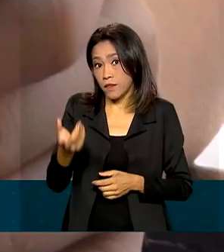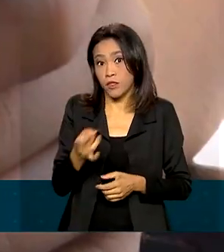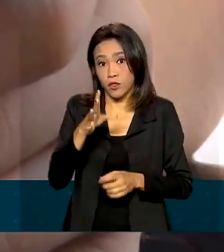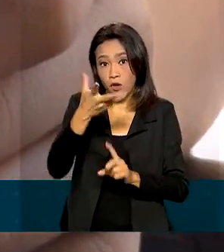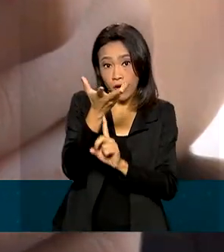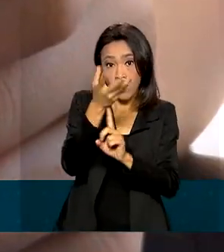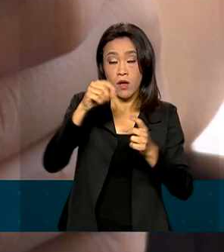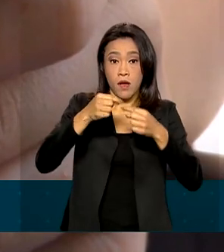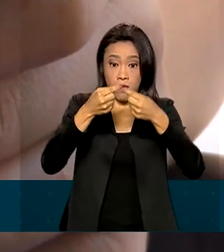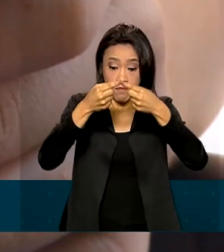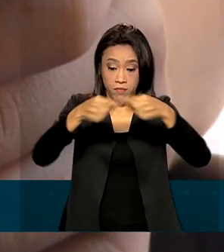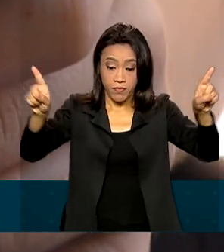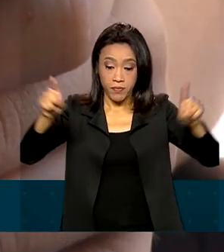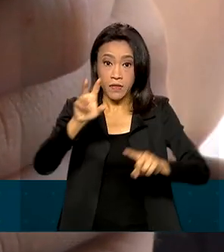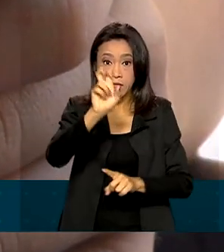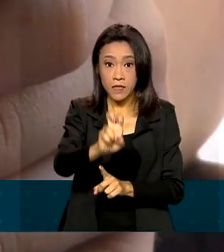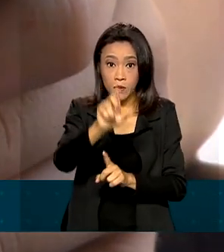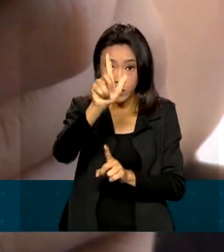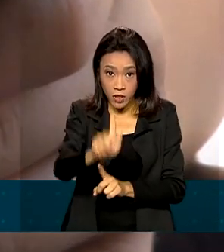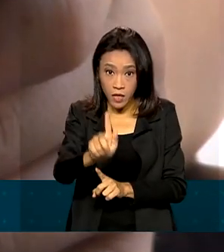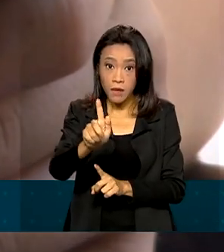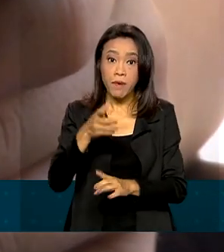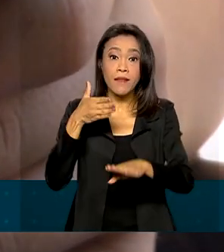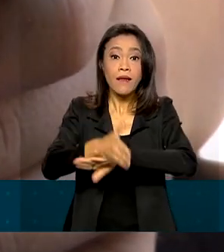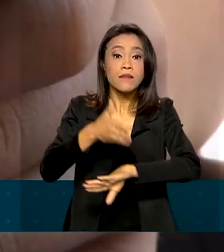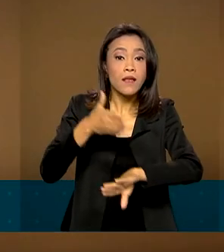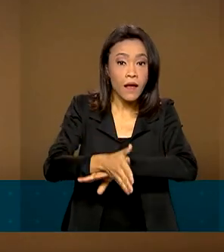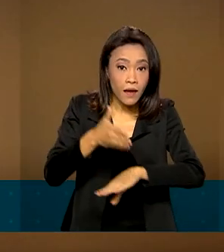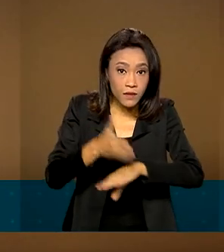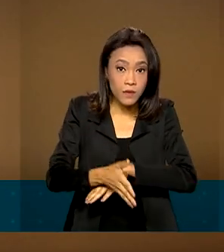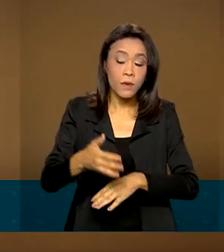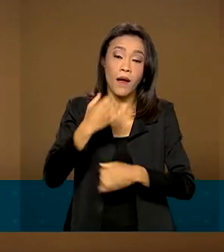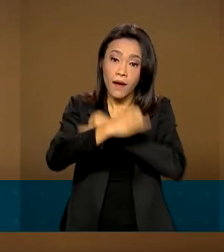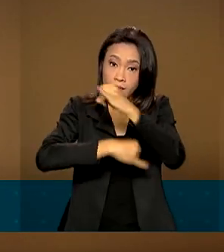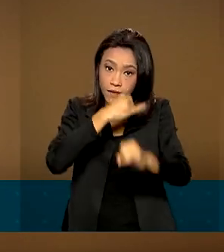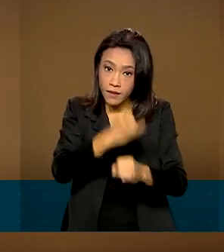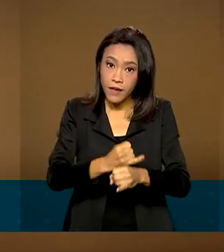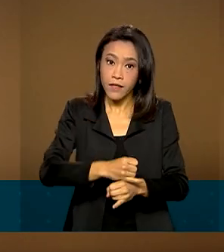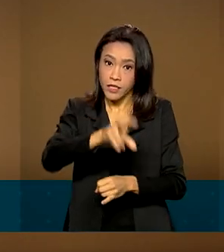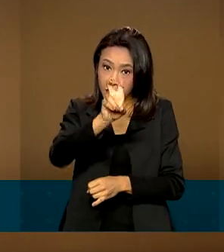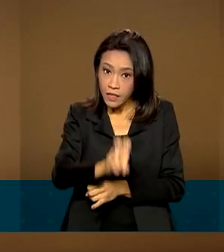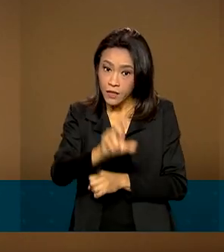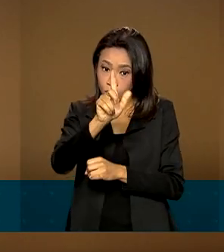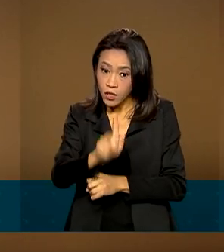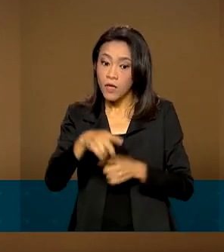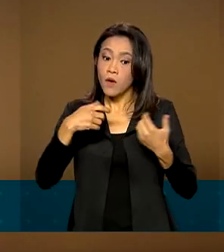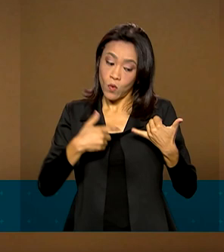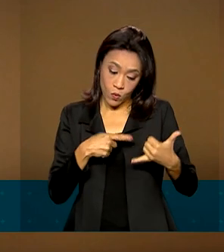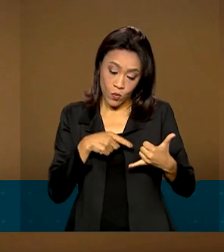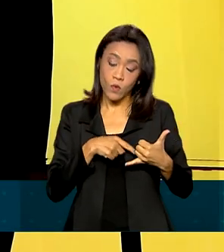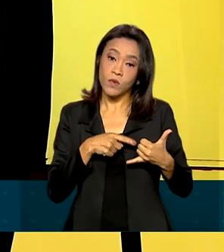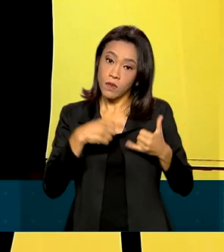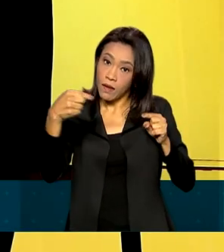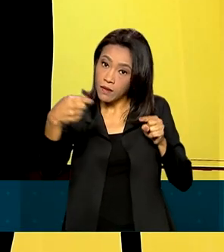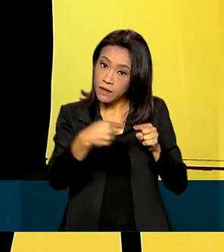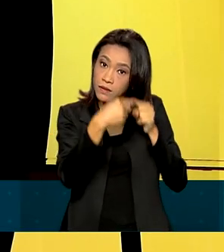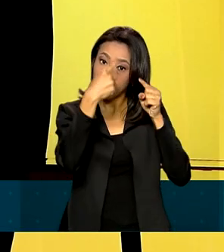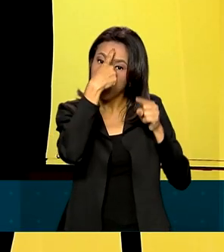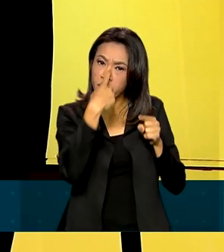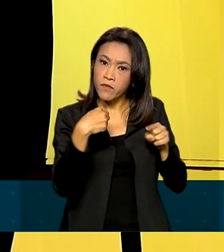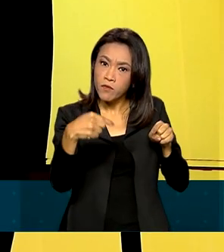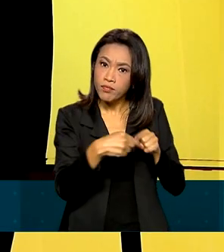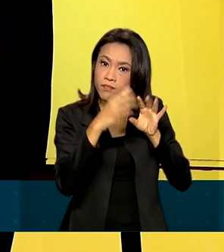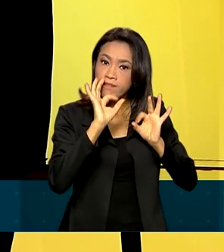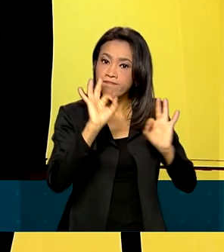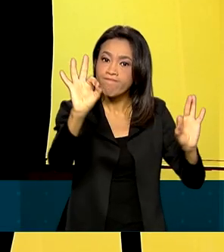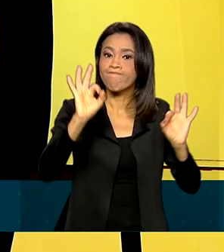para ter acesso à internet móvel de quinta geração usuário precisa ter um celular habilitado agência